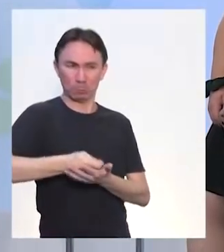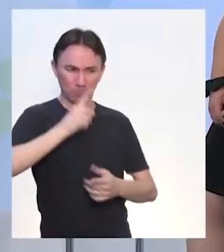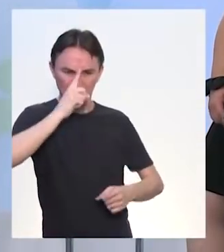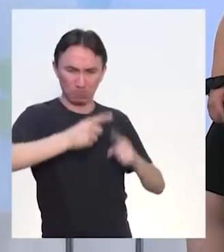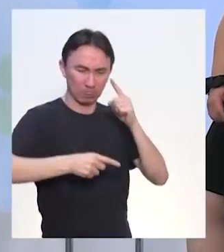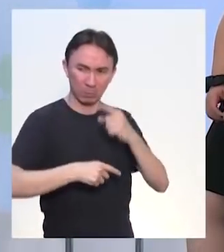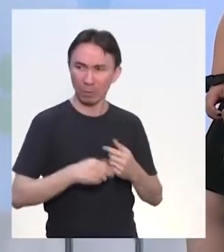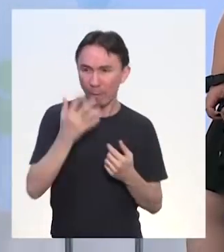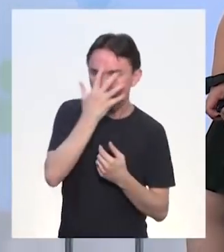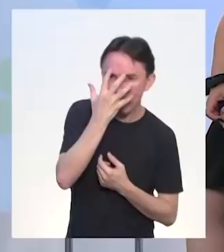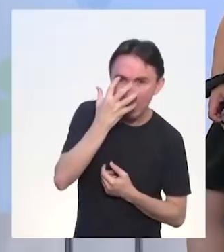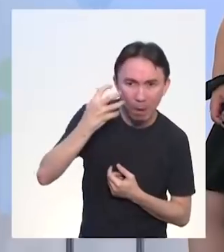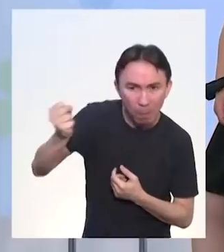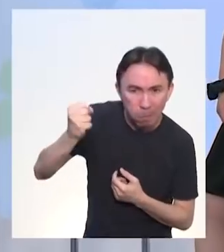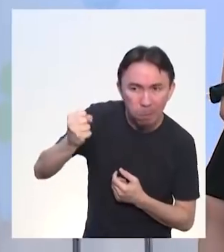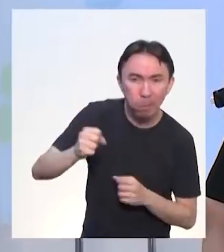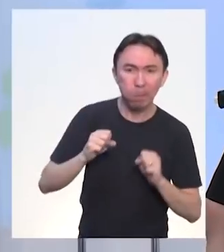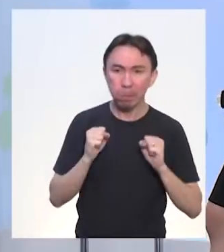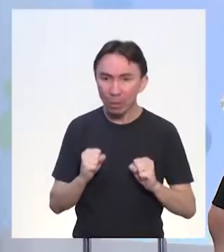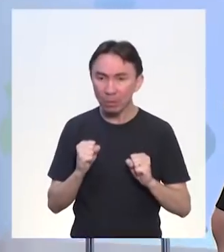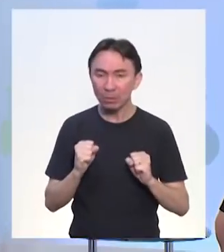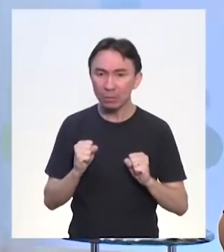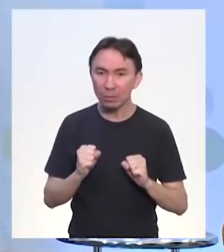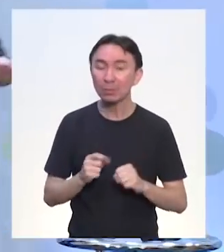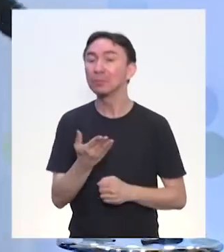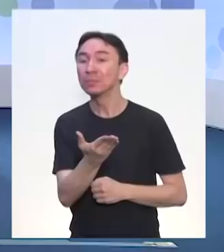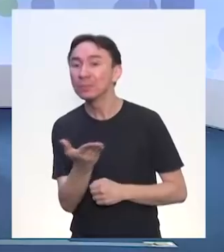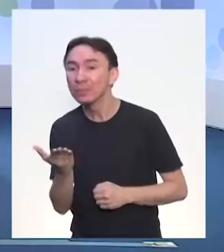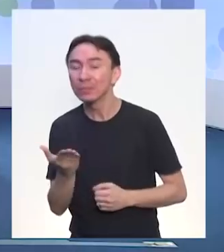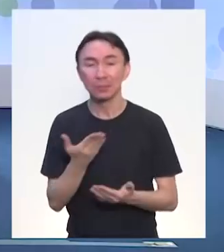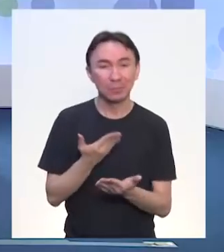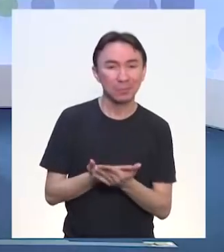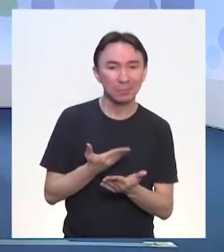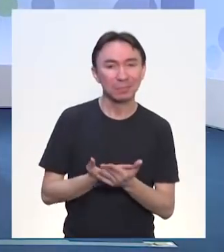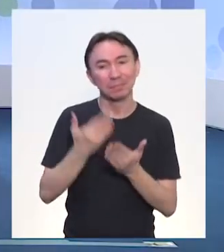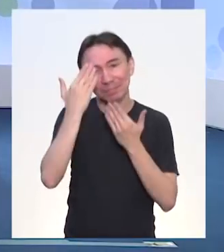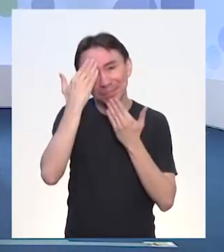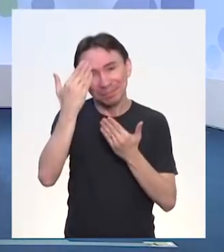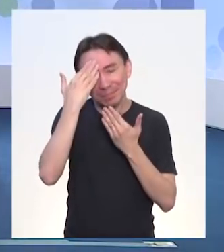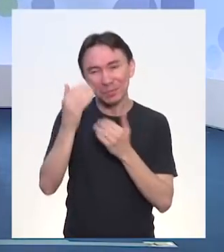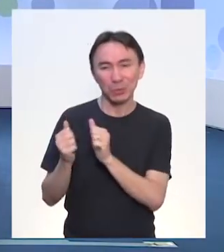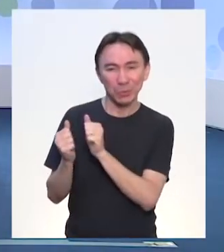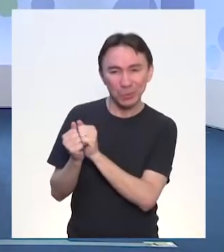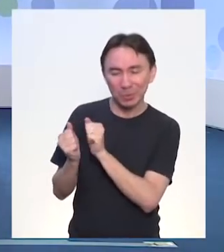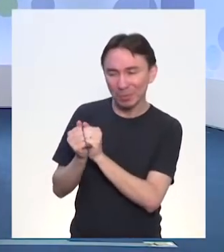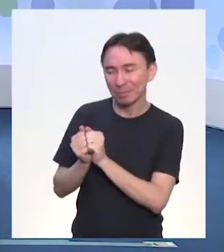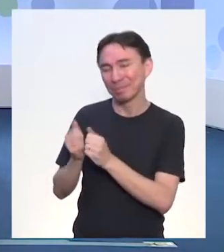Senhores e senhoras, muito obrigado pela aula. Fabi, adorei trabalhar com você, ótima